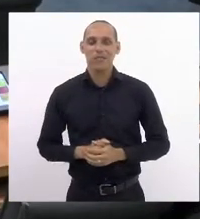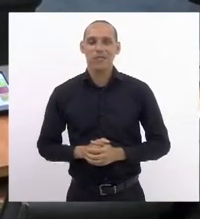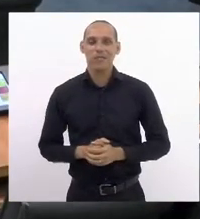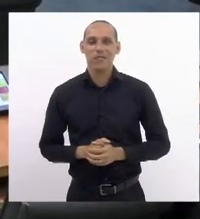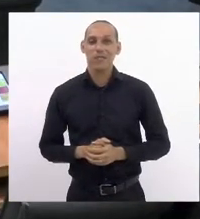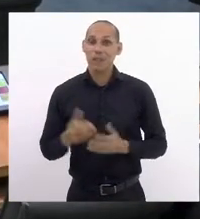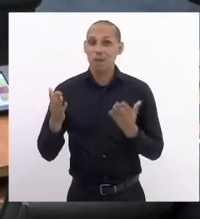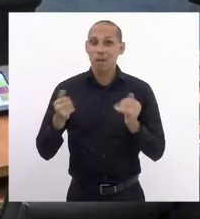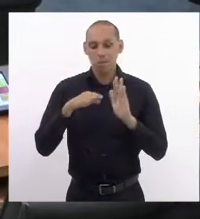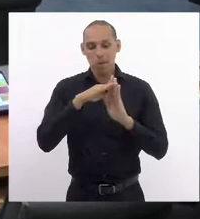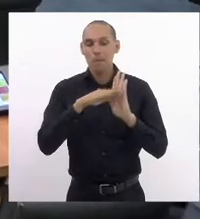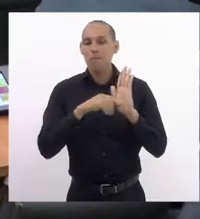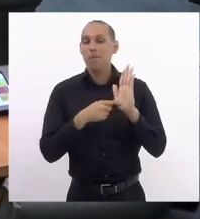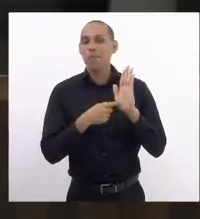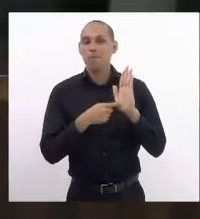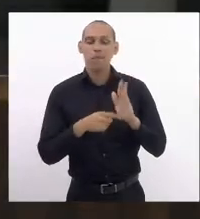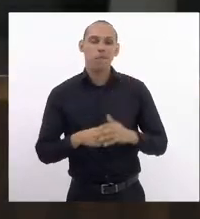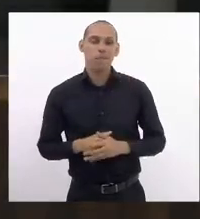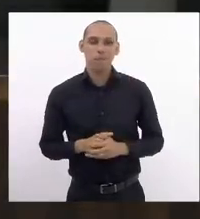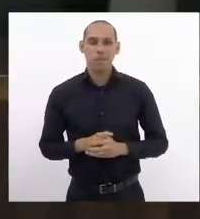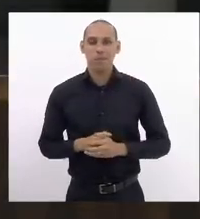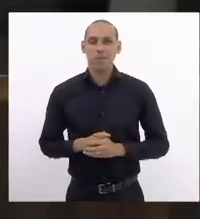Vamos à pauta. Então,